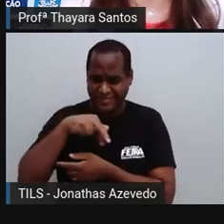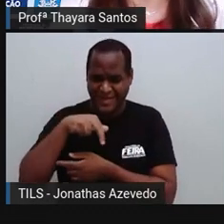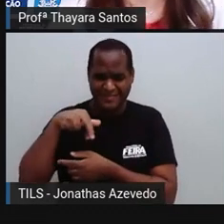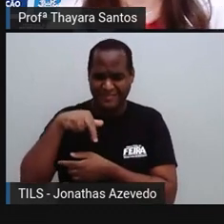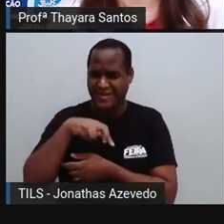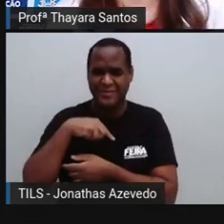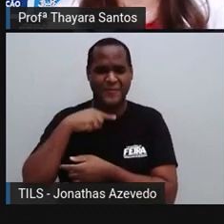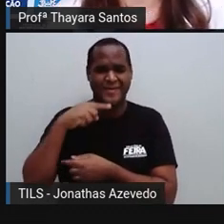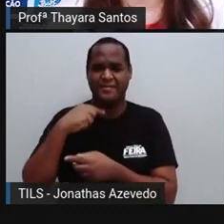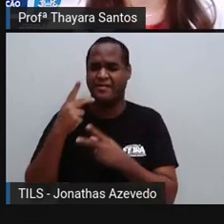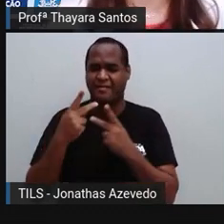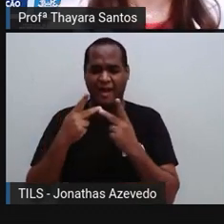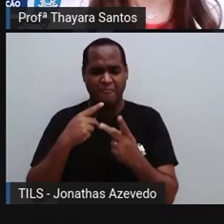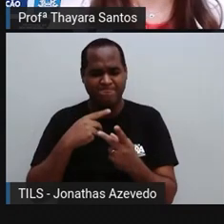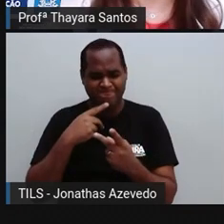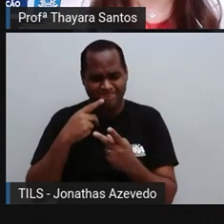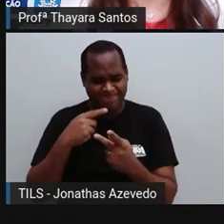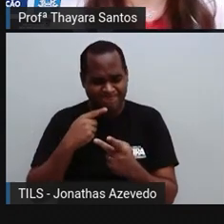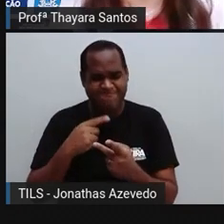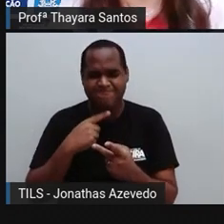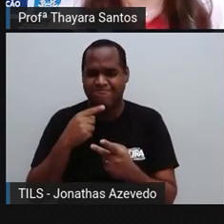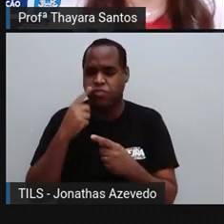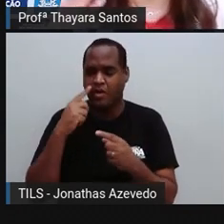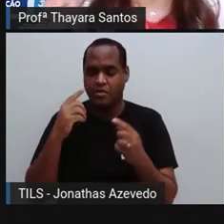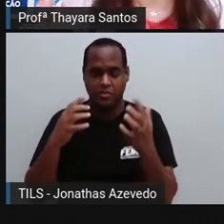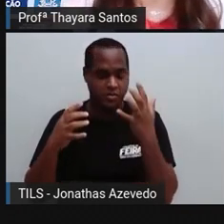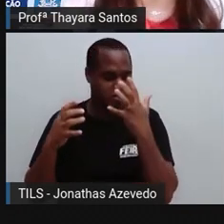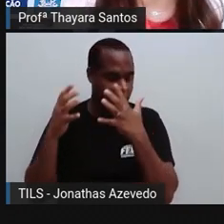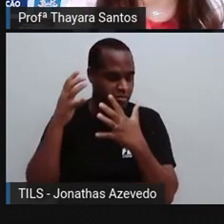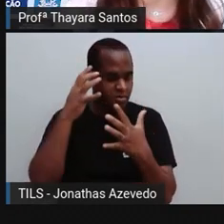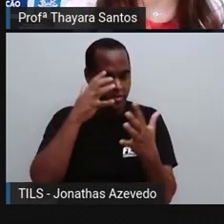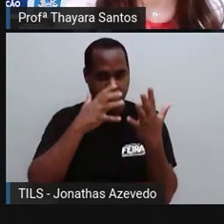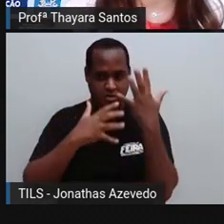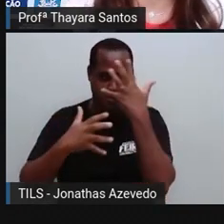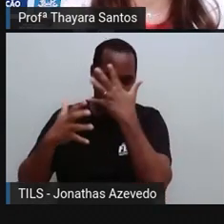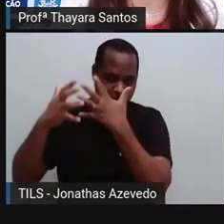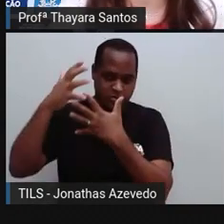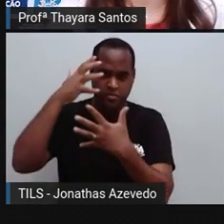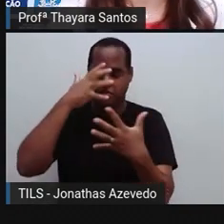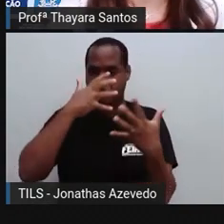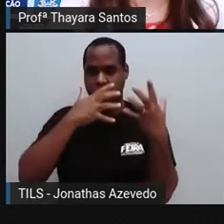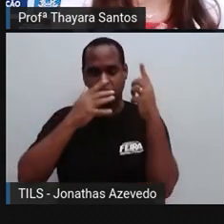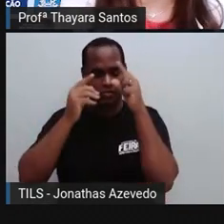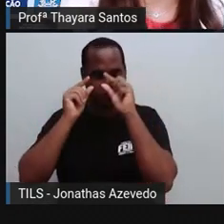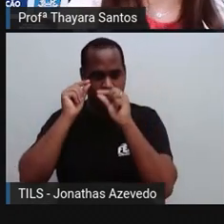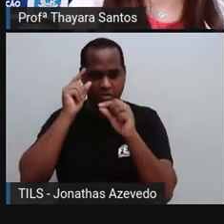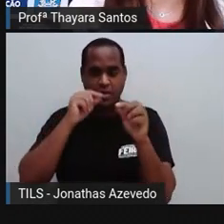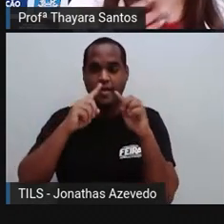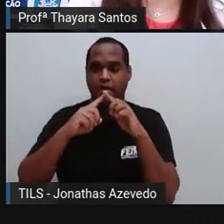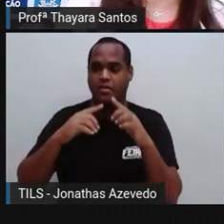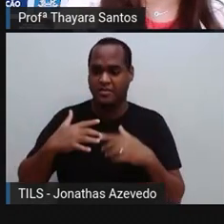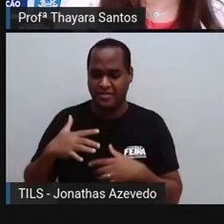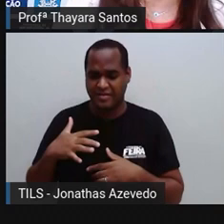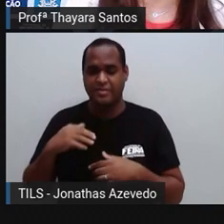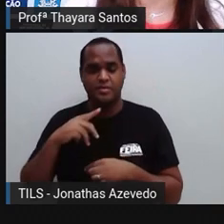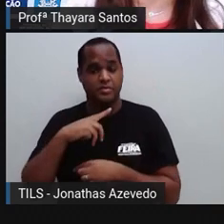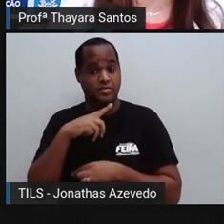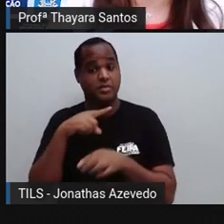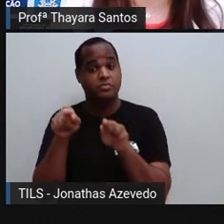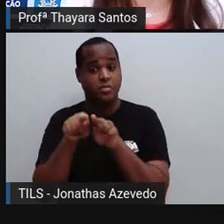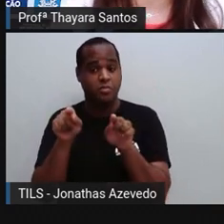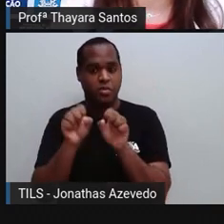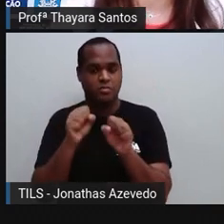tem dificuldade em falar e caminhar, começa a ter vertigem, a visão começa a ficar meio embaçada, começa a ter tremores e também pode